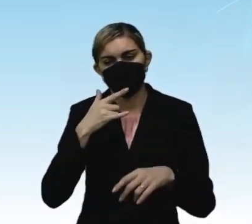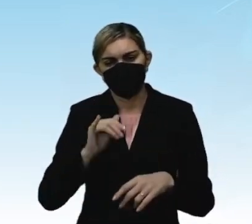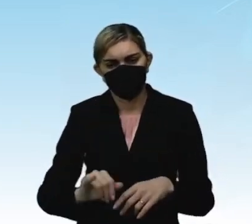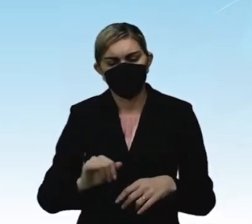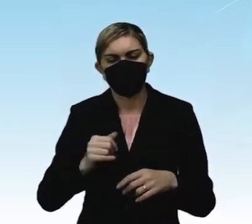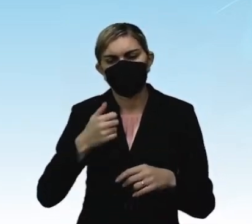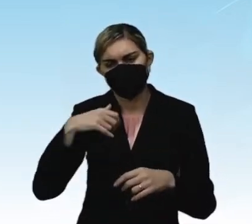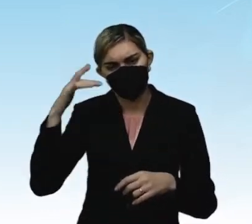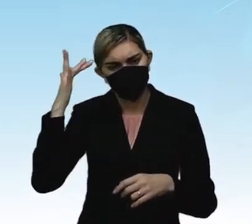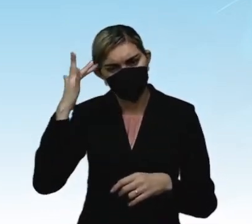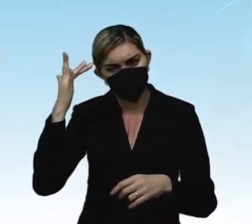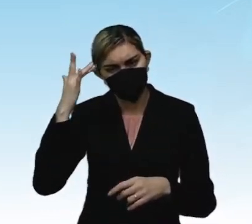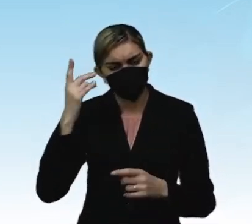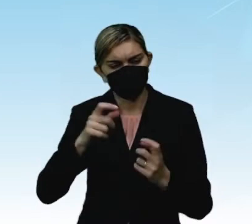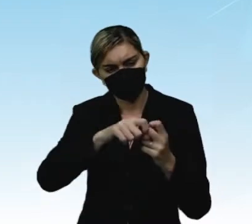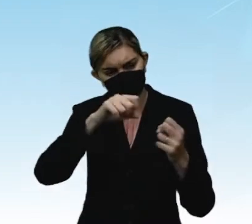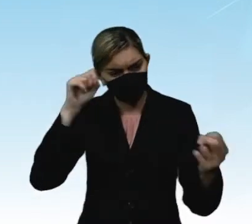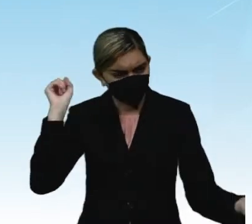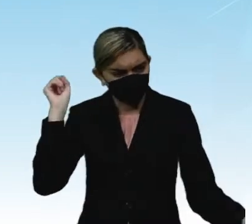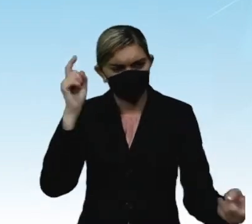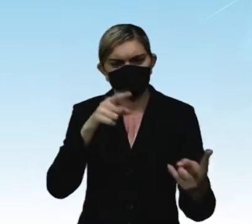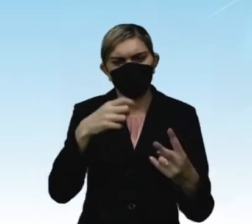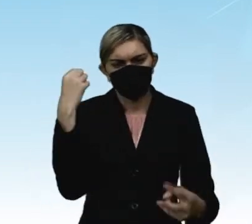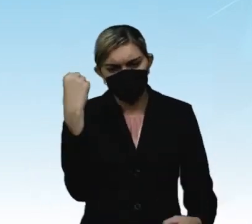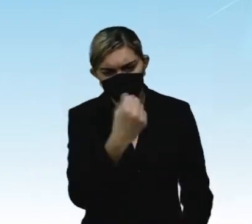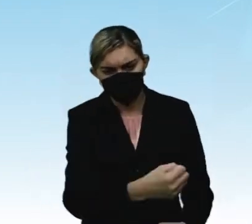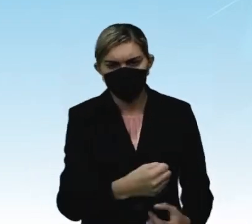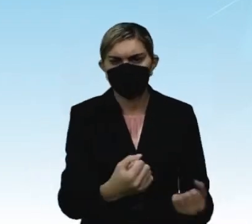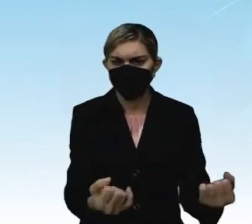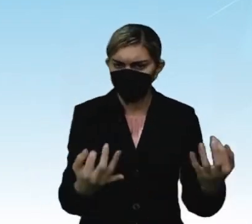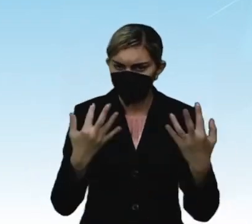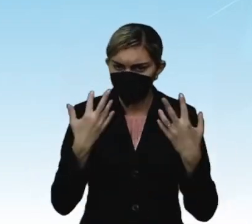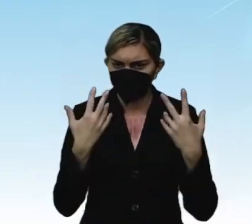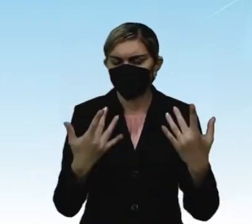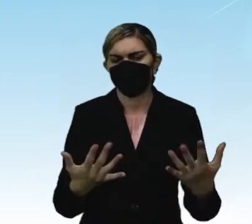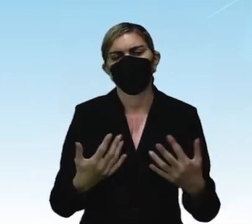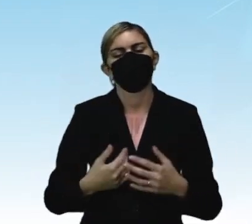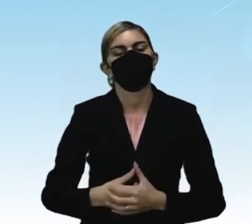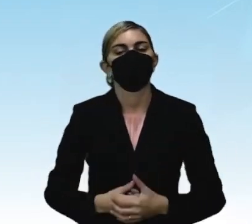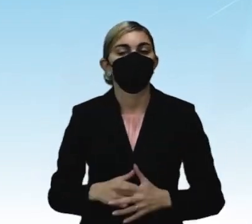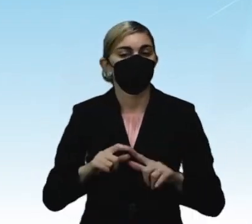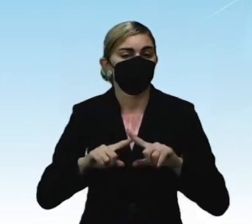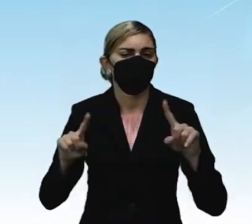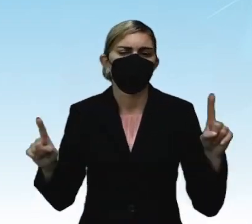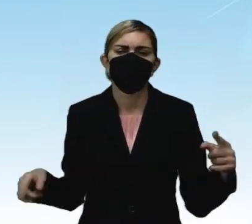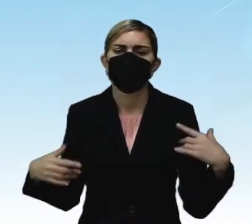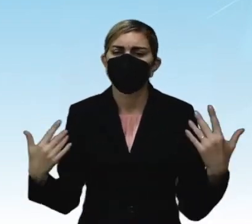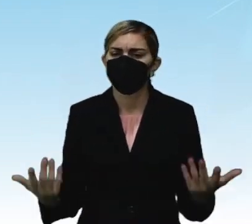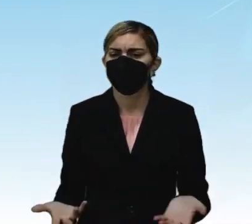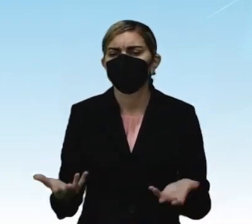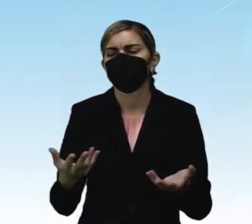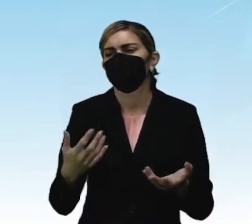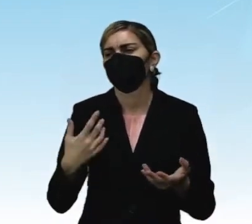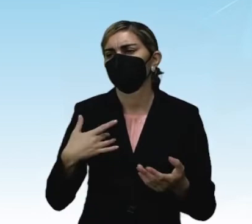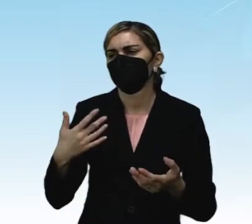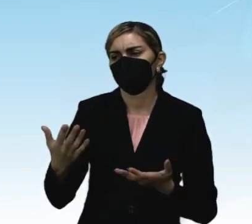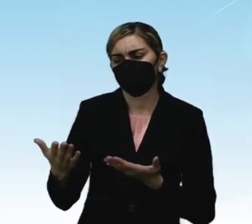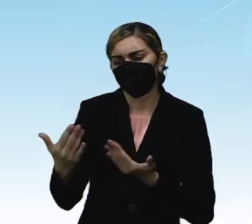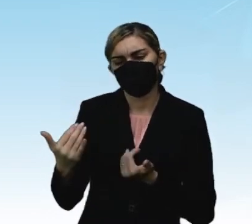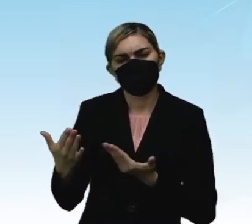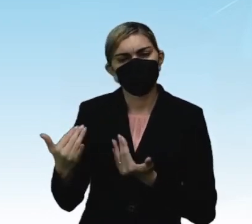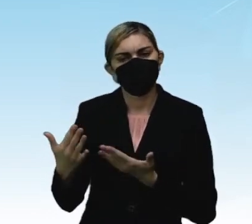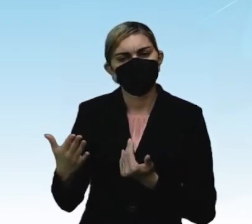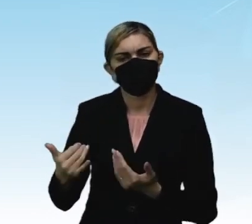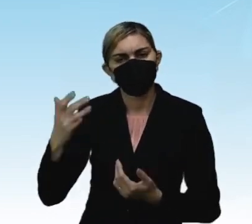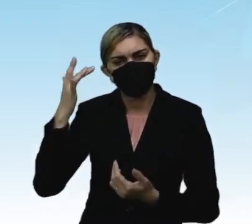os mais velhos, que vai caçar e vai colher e guerrilhar, tá certo? Mas, prof, quando está chegando na